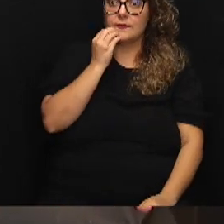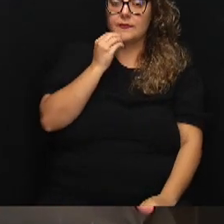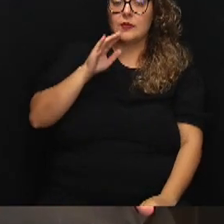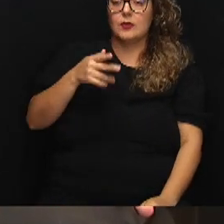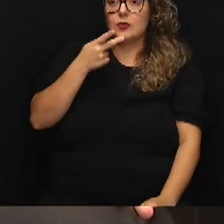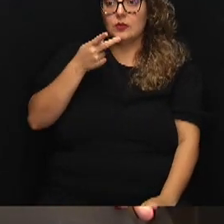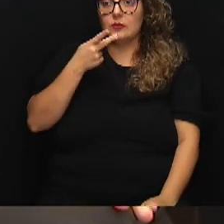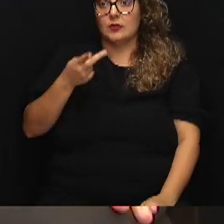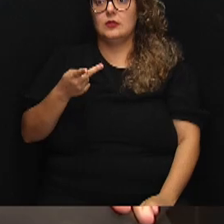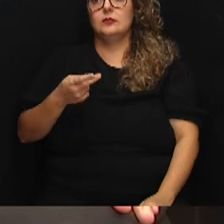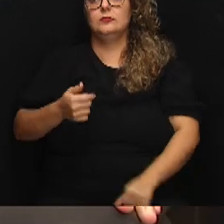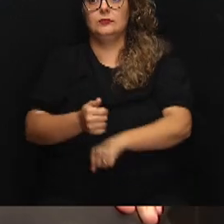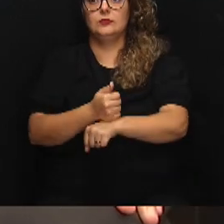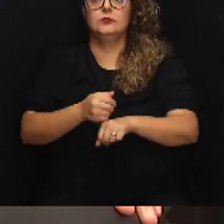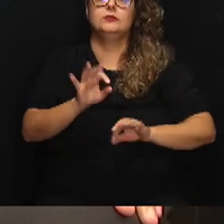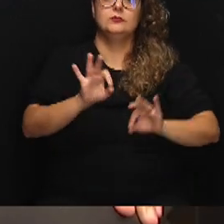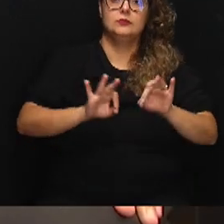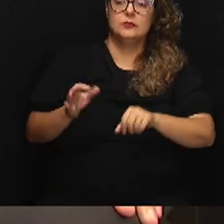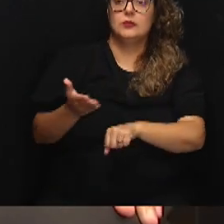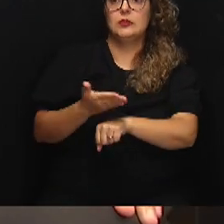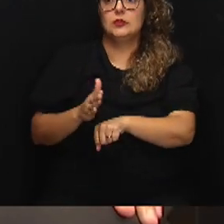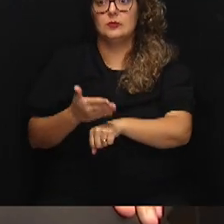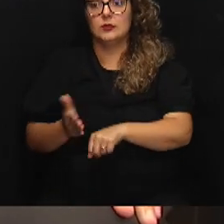de treinamentos, preparação,